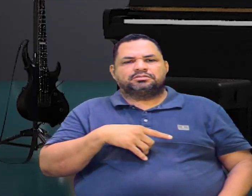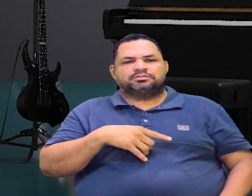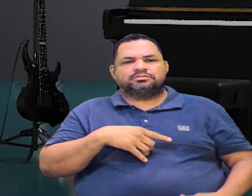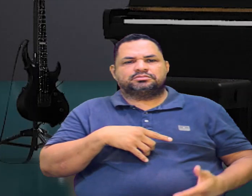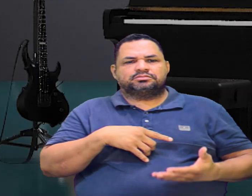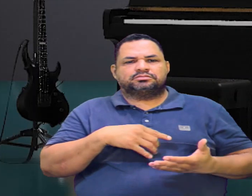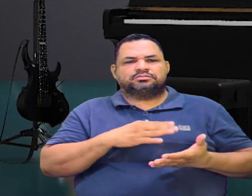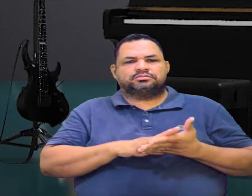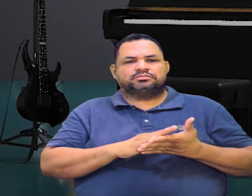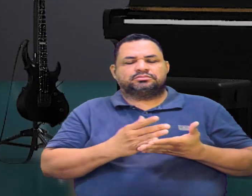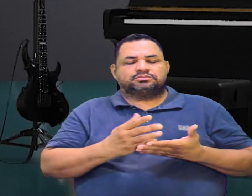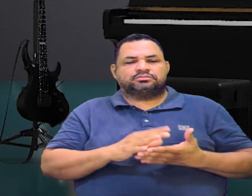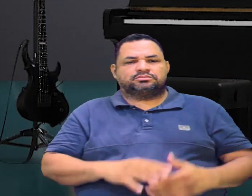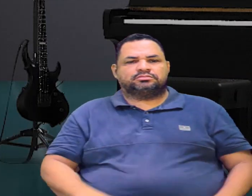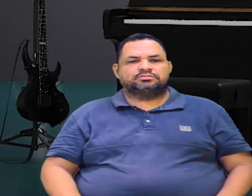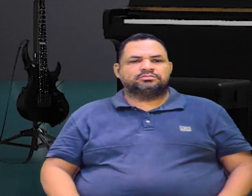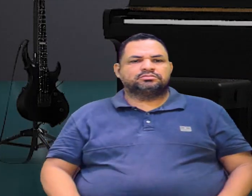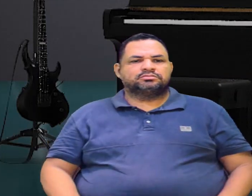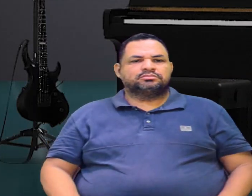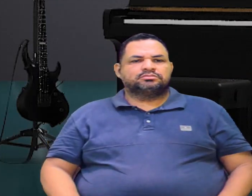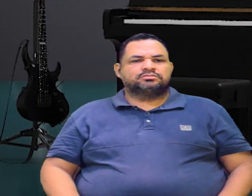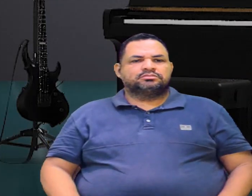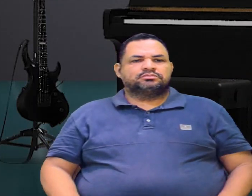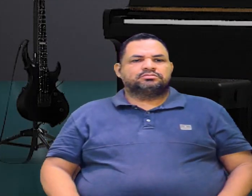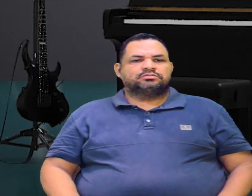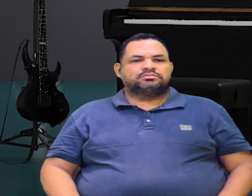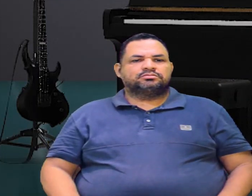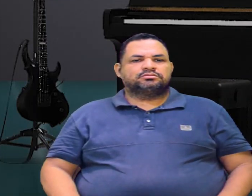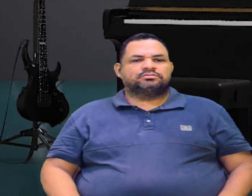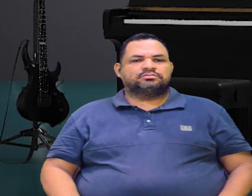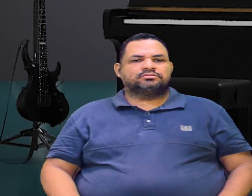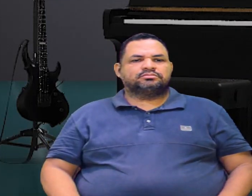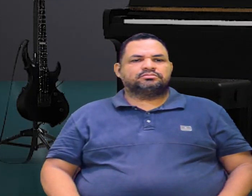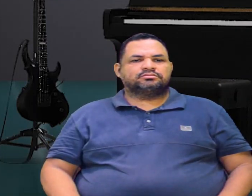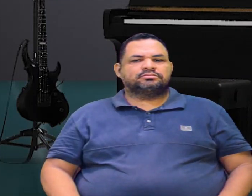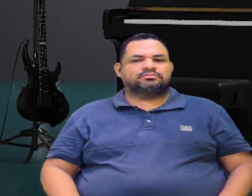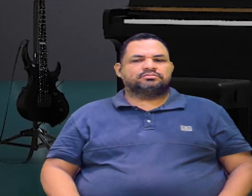né? E aí, vamos lá, né? Vamos cantar um pouquinho aqui.